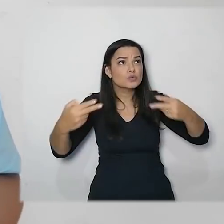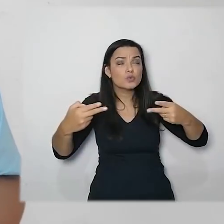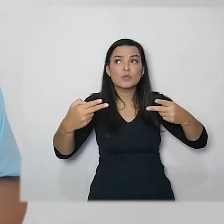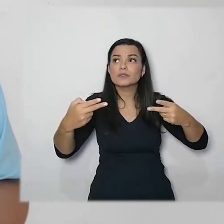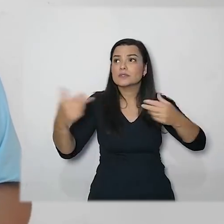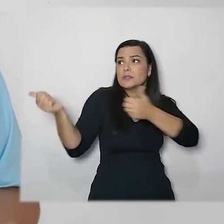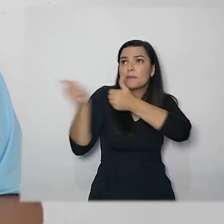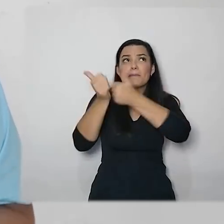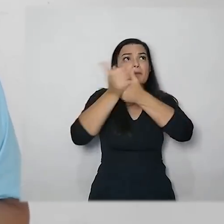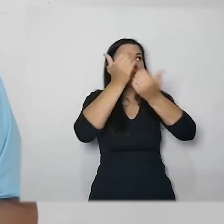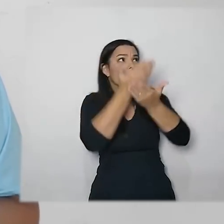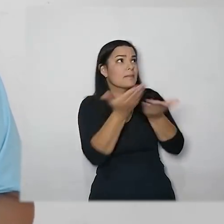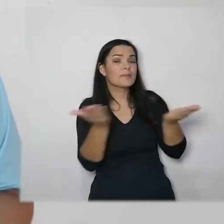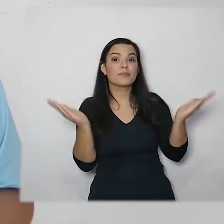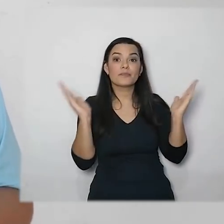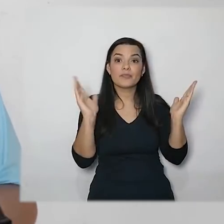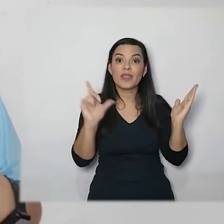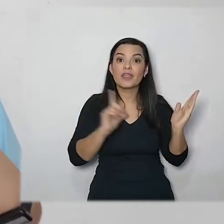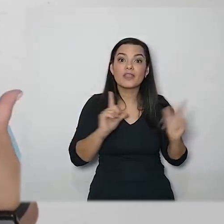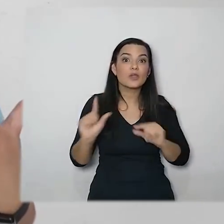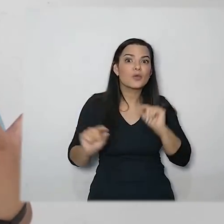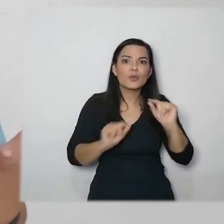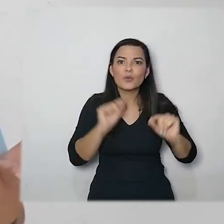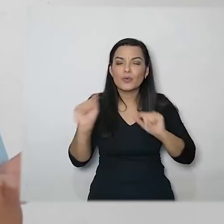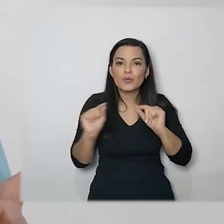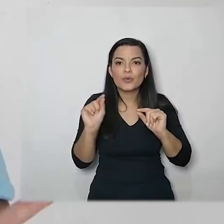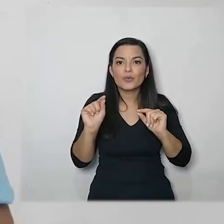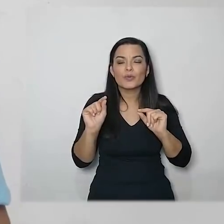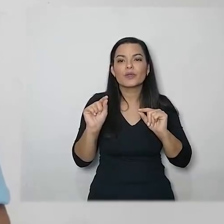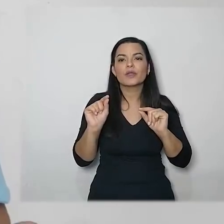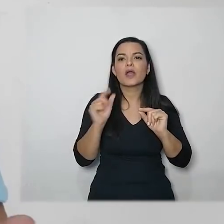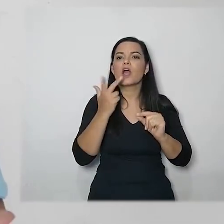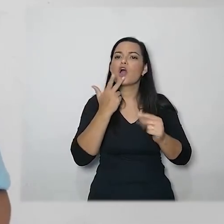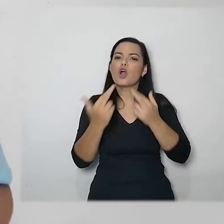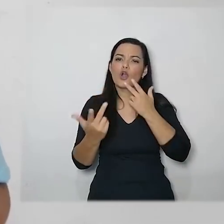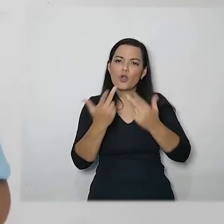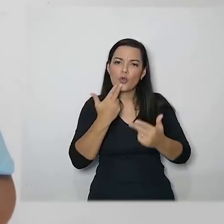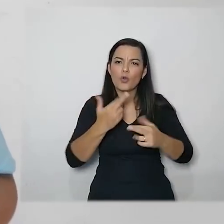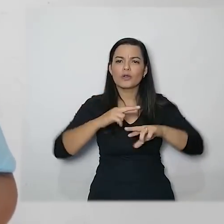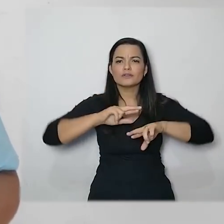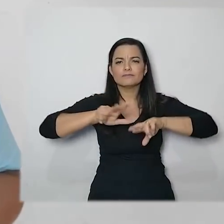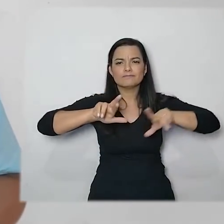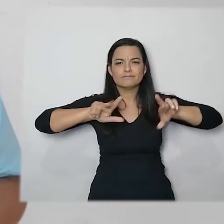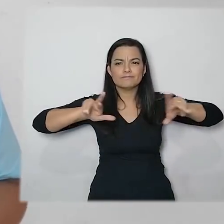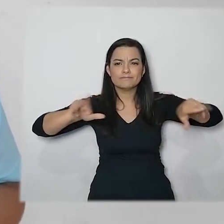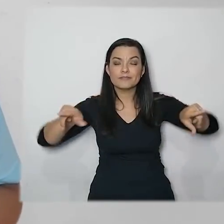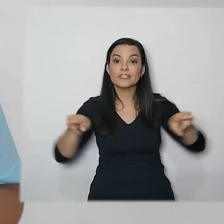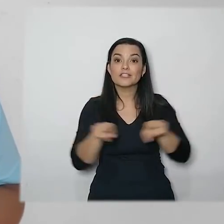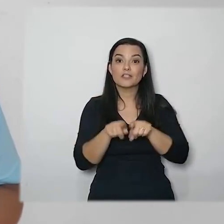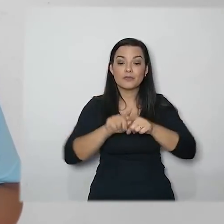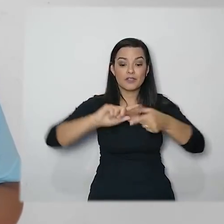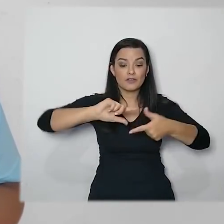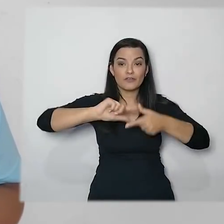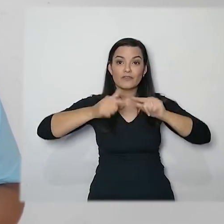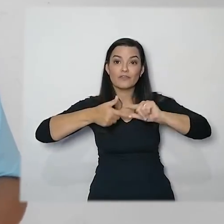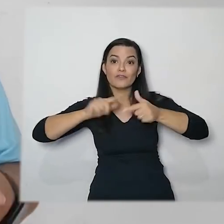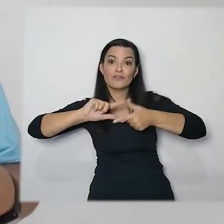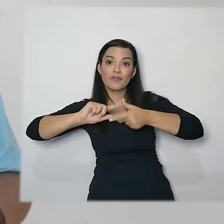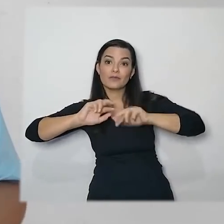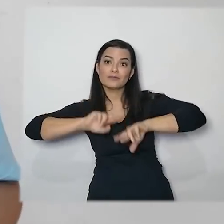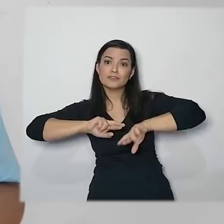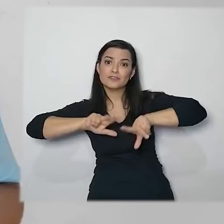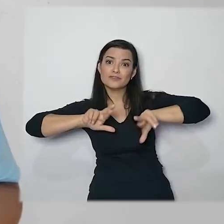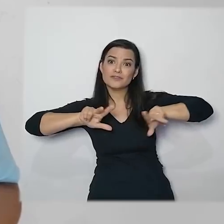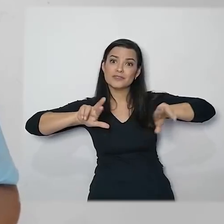nossa volta é formado por diferentes cores, diferentes formas.